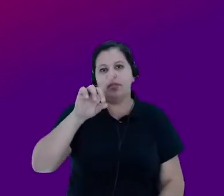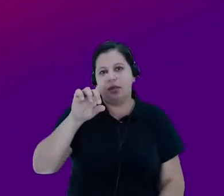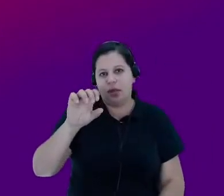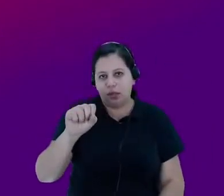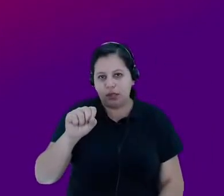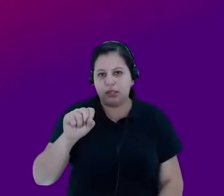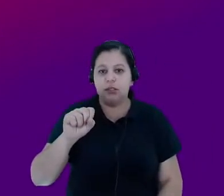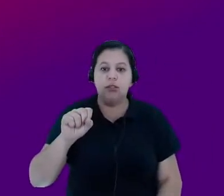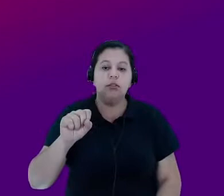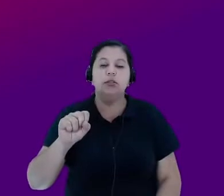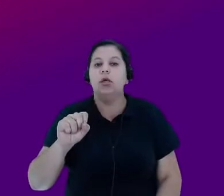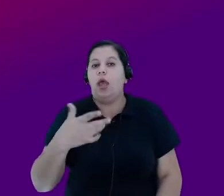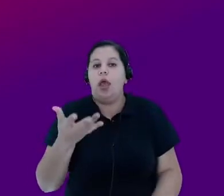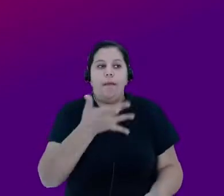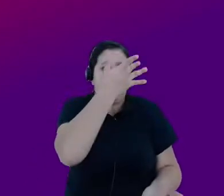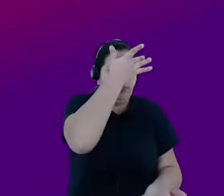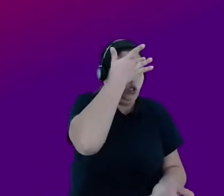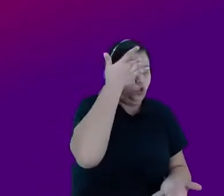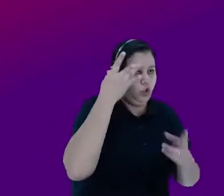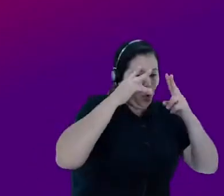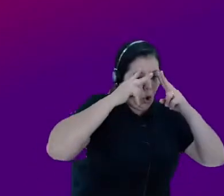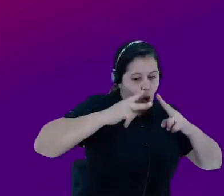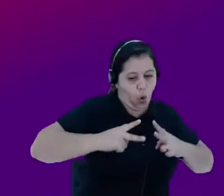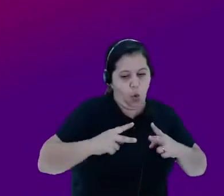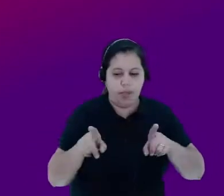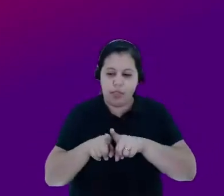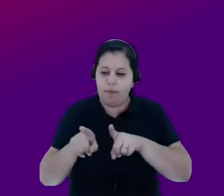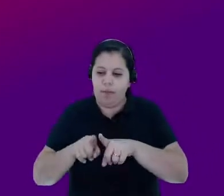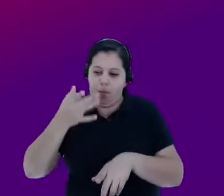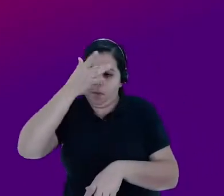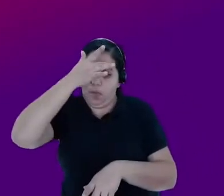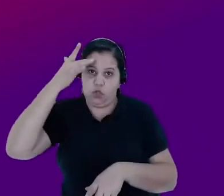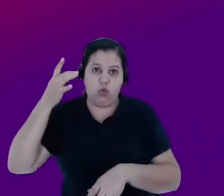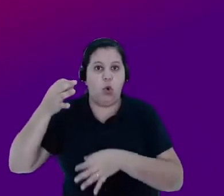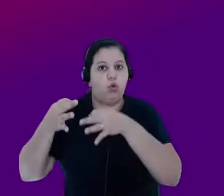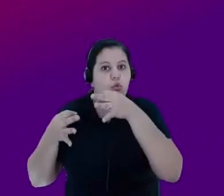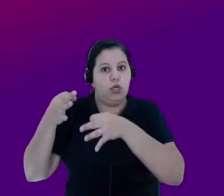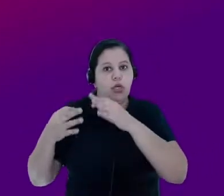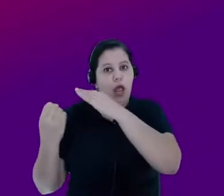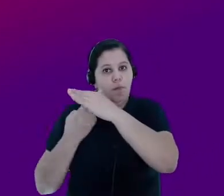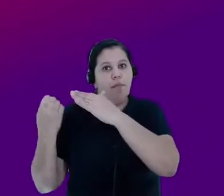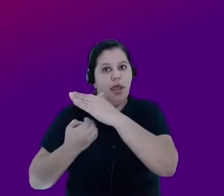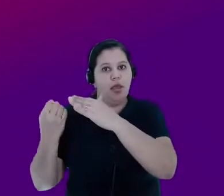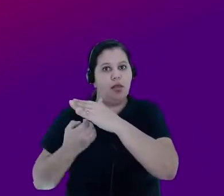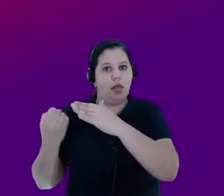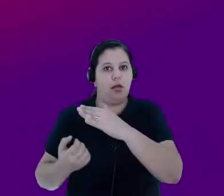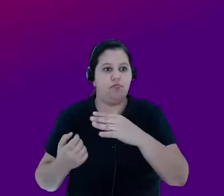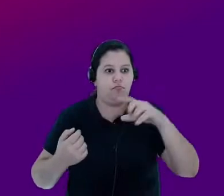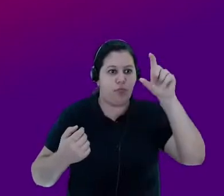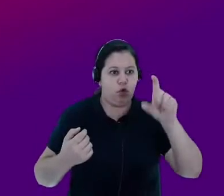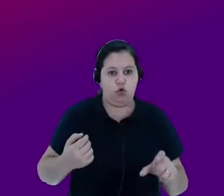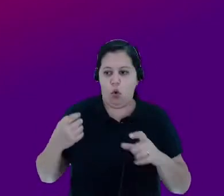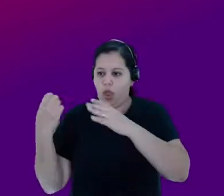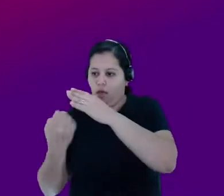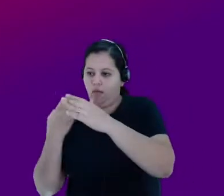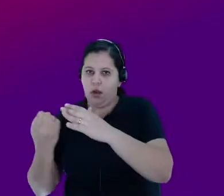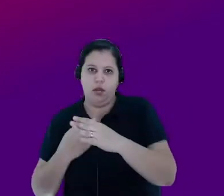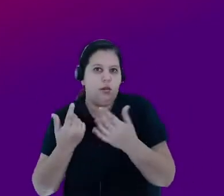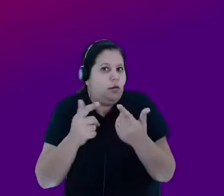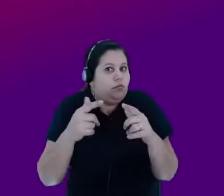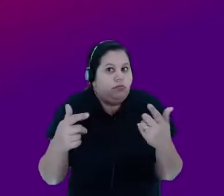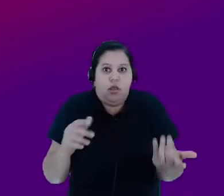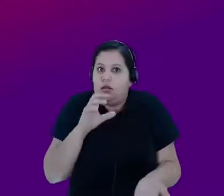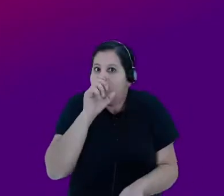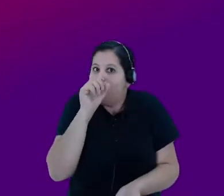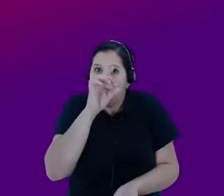para pessoa física quanto para pessoa jurídica, não tem final de semana. A gente trabalha com conexão